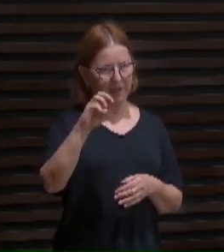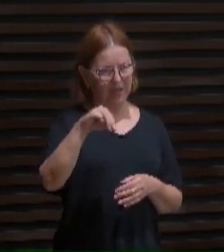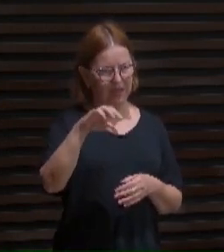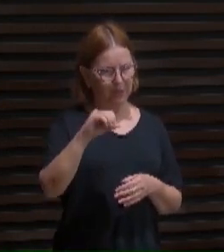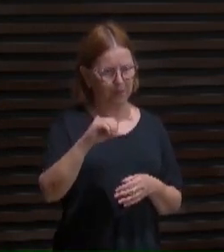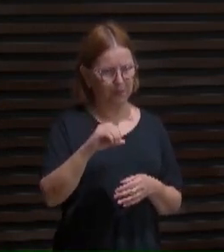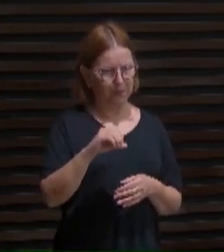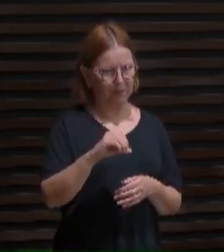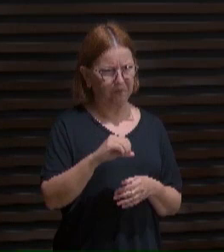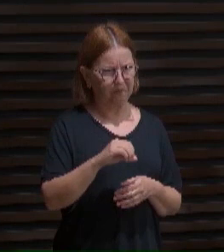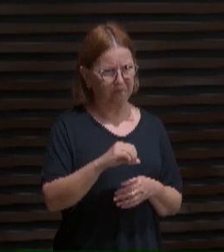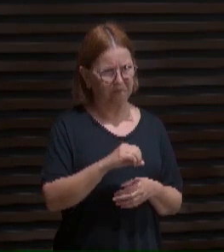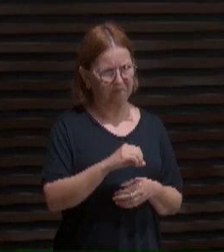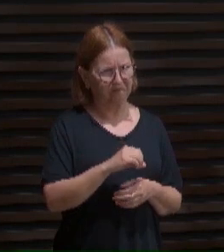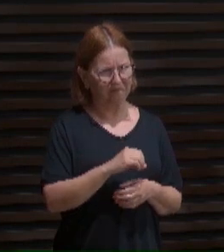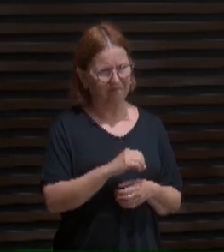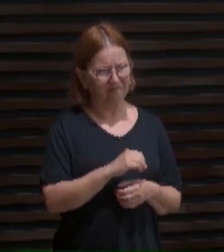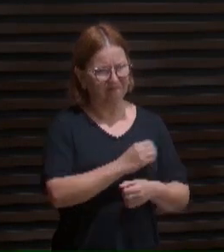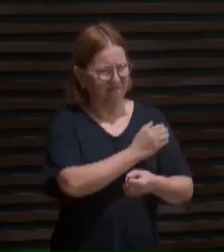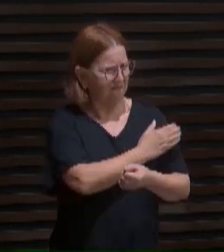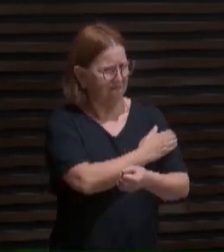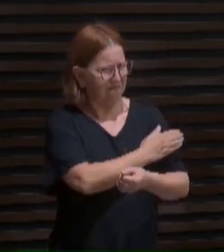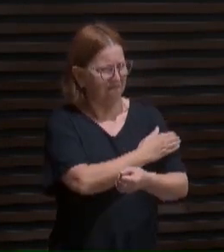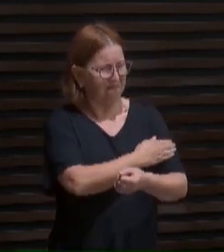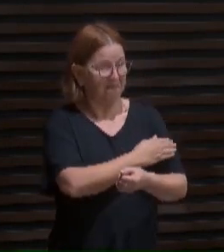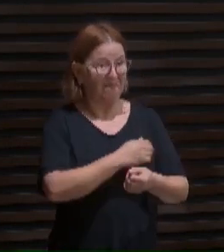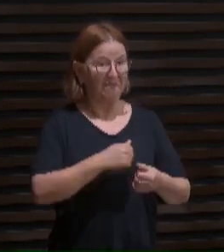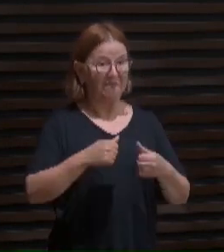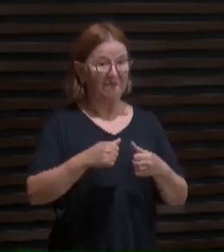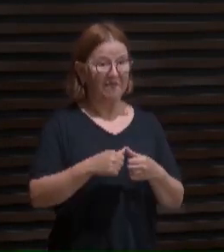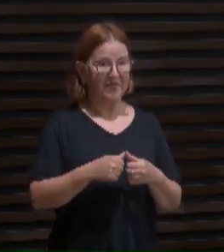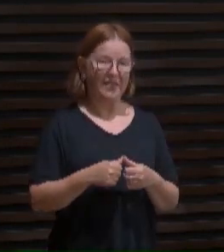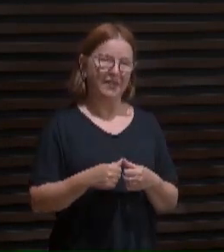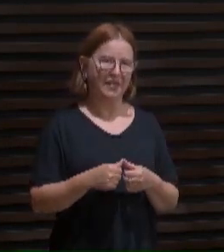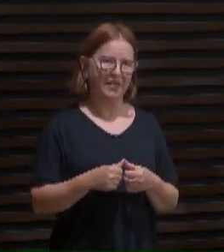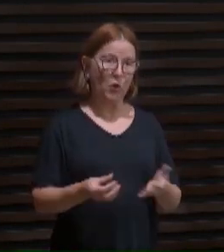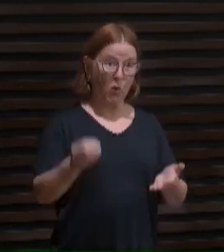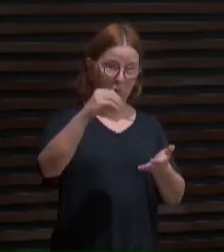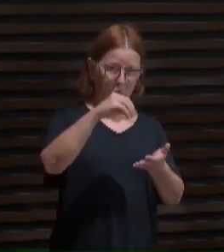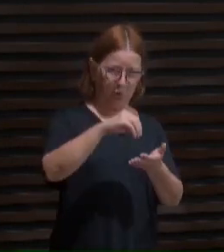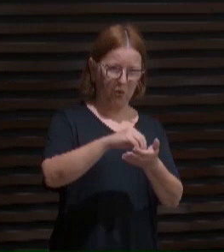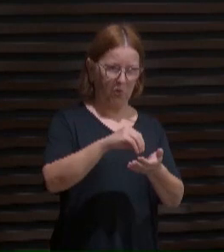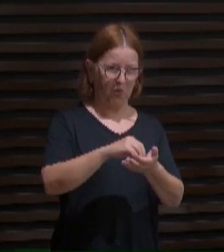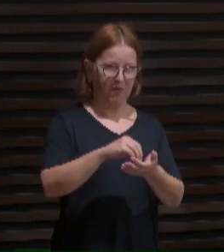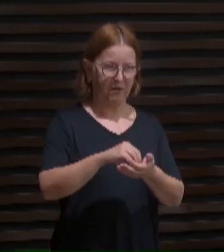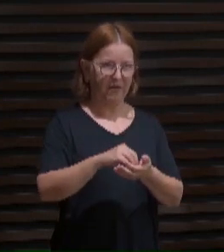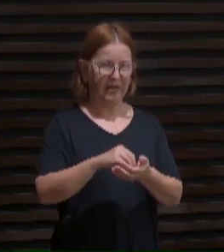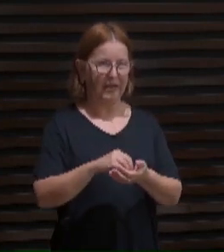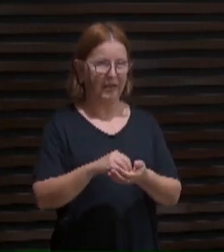o misandrismo que está sendo implantado a partir da Segunda